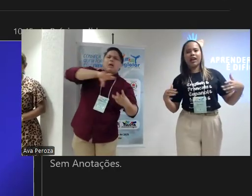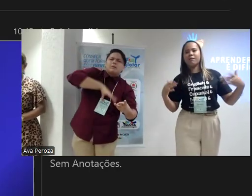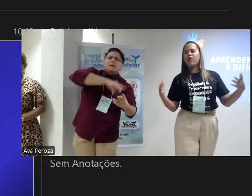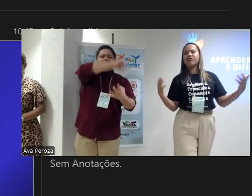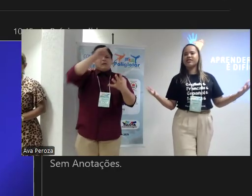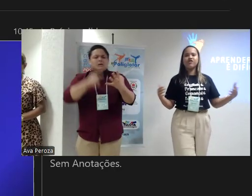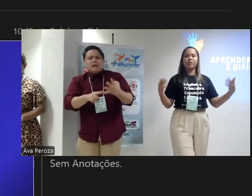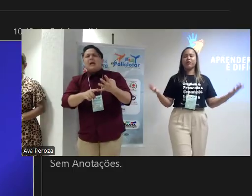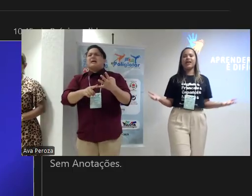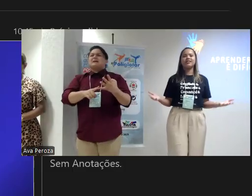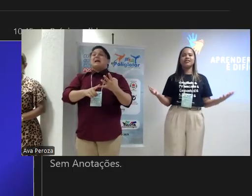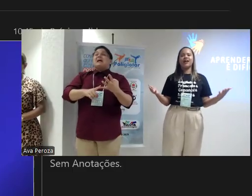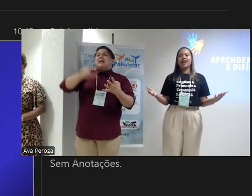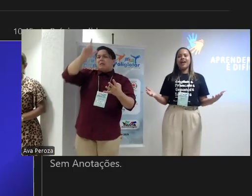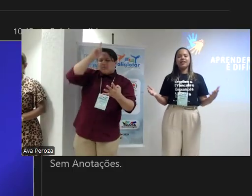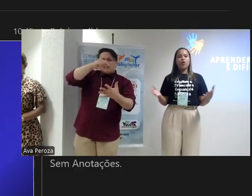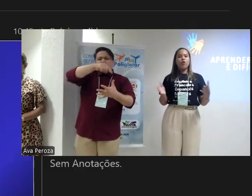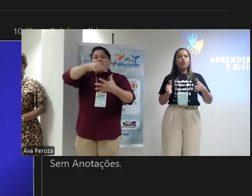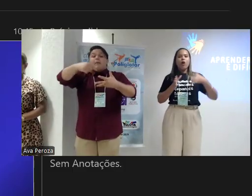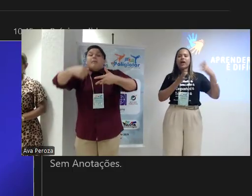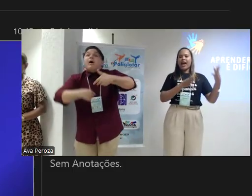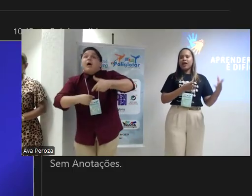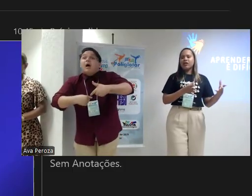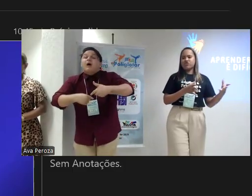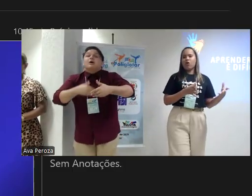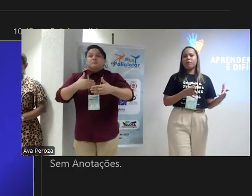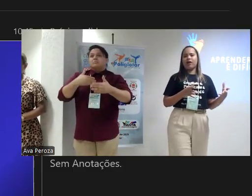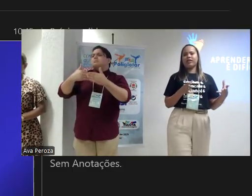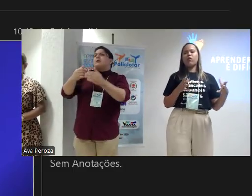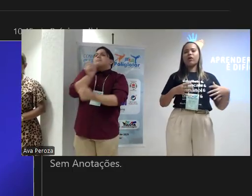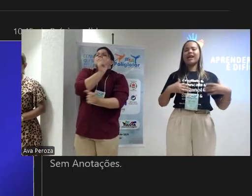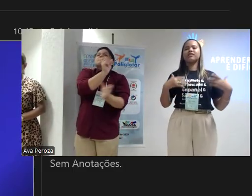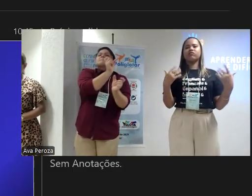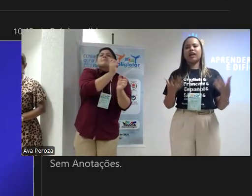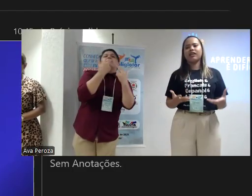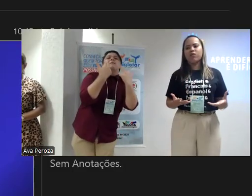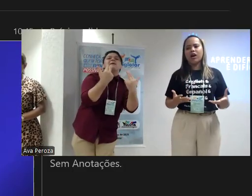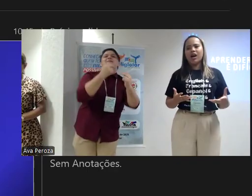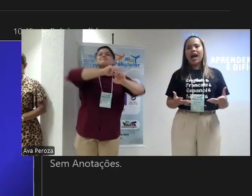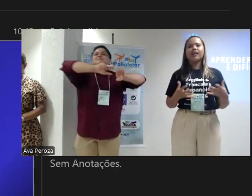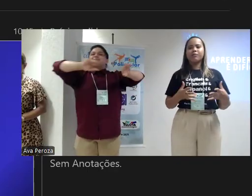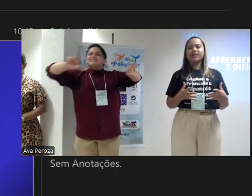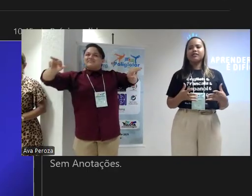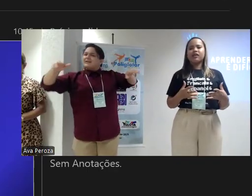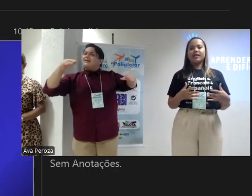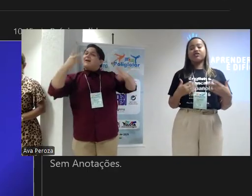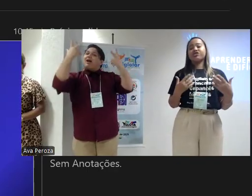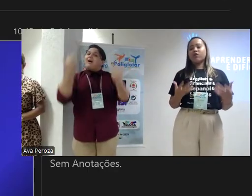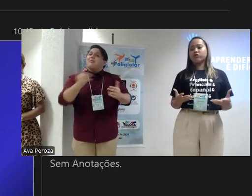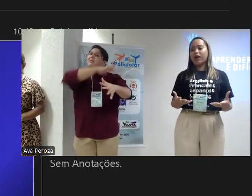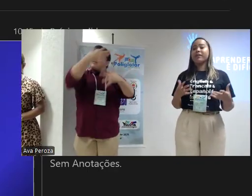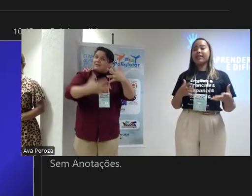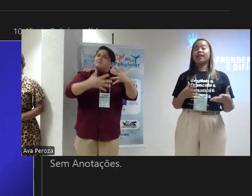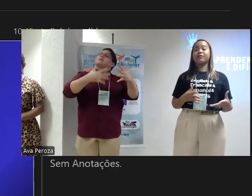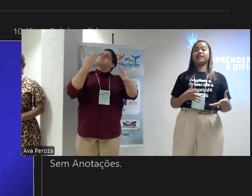russo, alemão, francês, japonês. Então, como qualquer idioma, qualquer segunda língua, a Libras exige